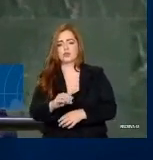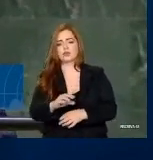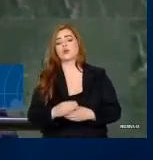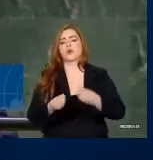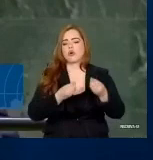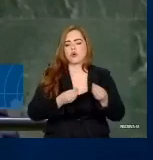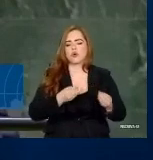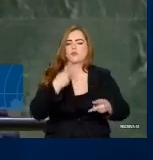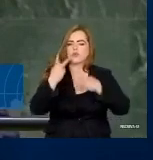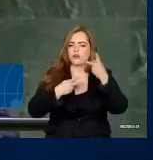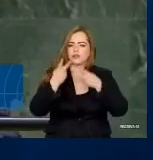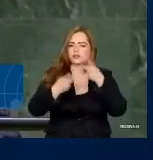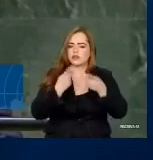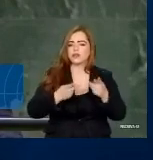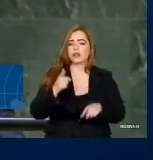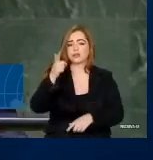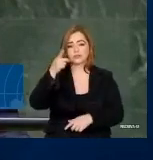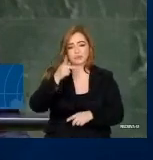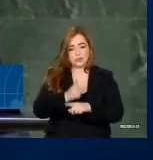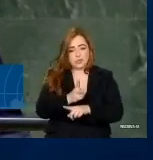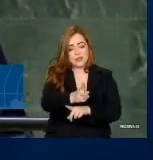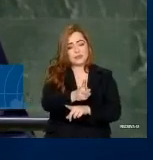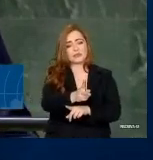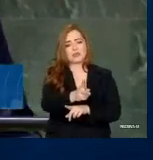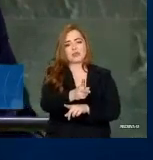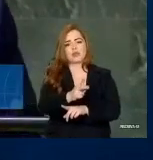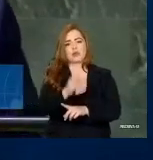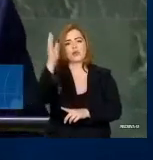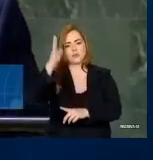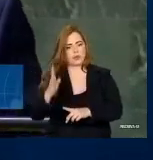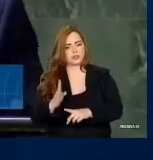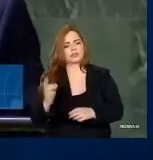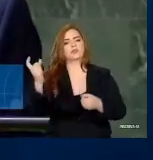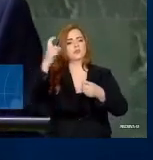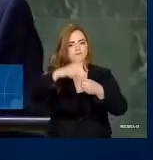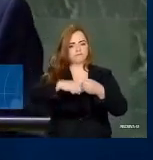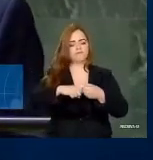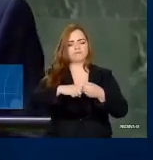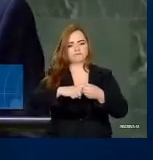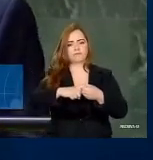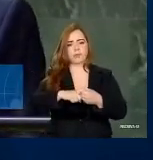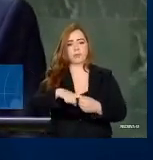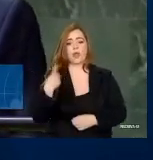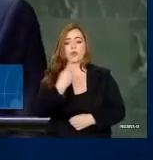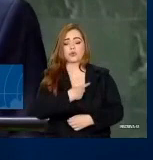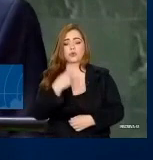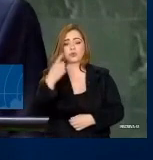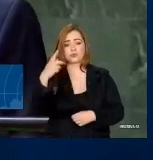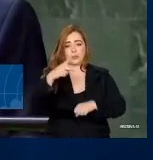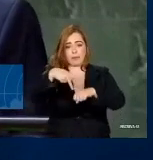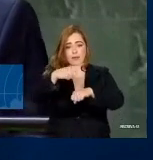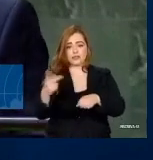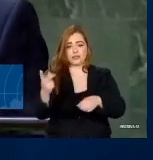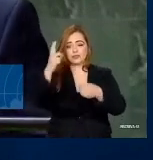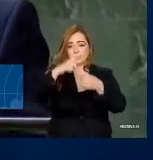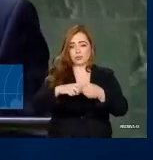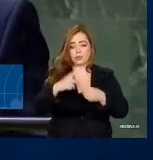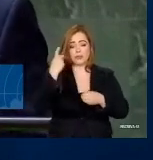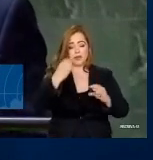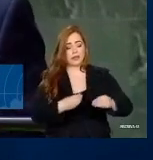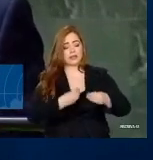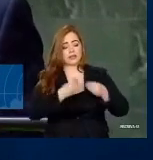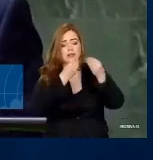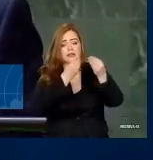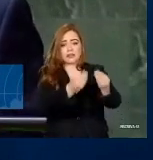falar nada, não é problema dele. Agora, um discurso histórico, não sei aonde o discurso foi histórico, porque ele não